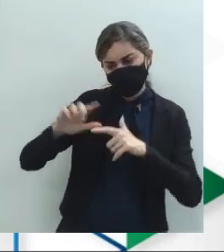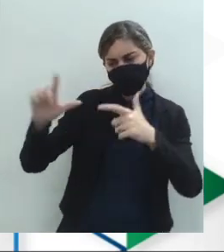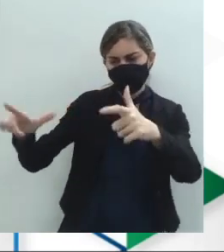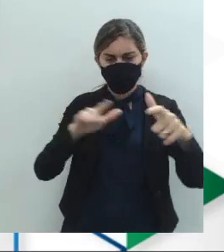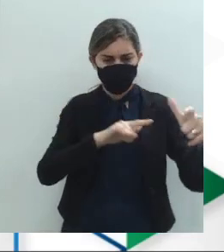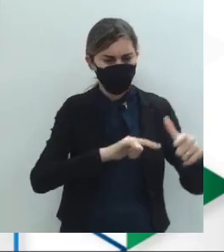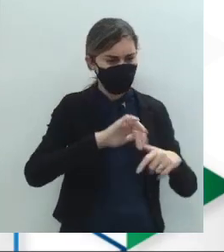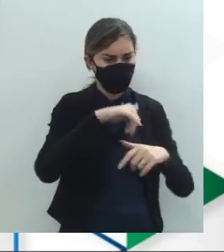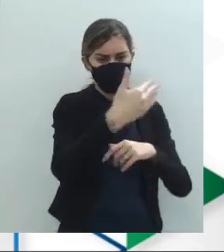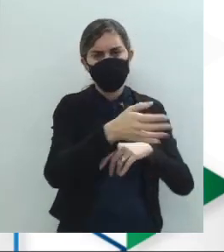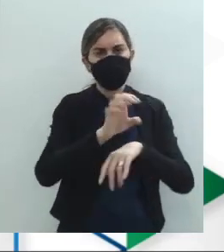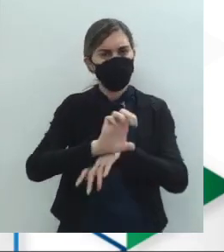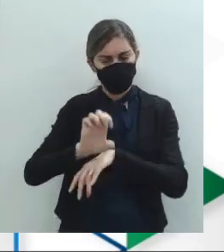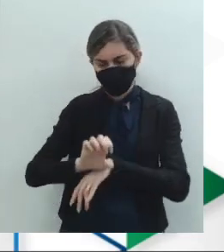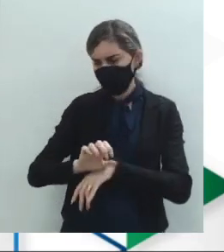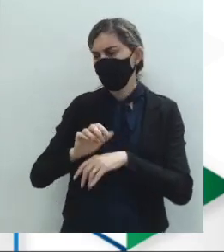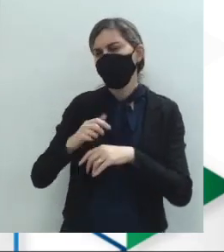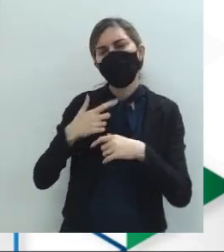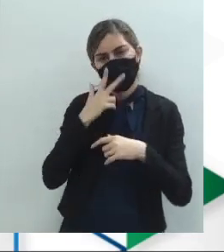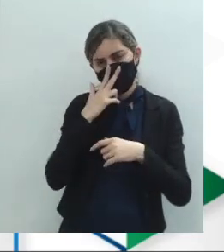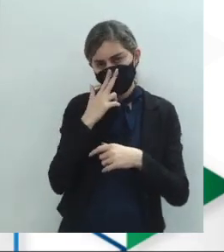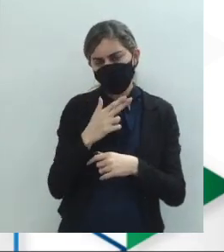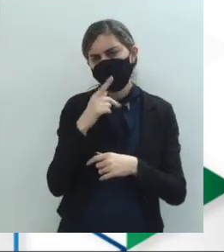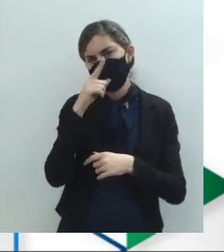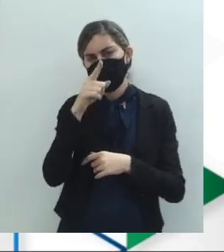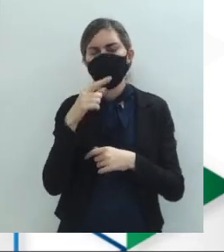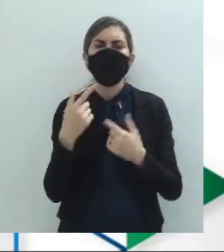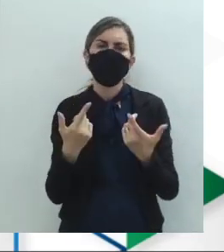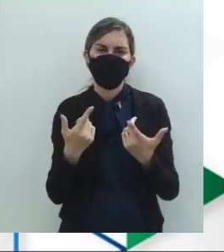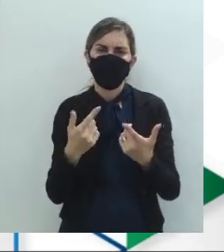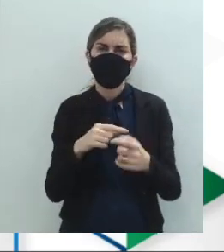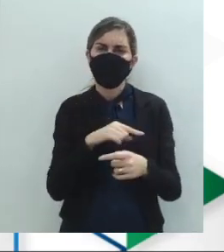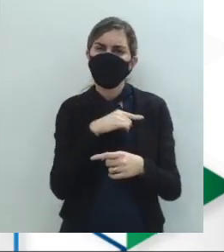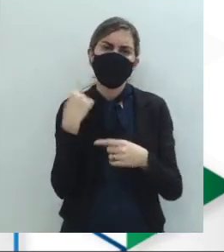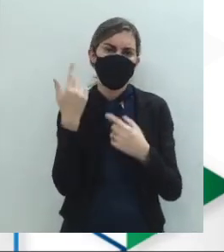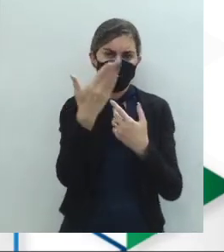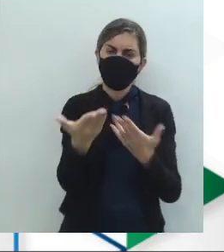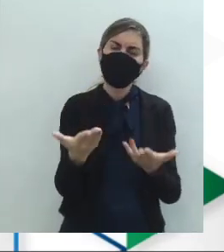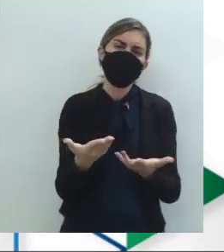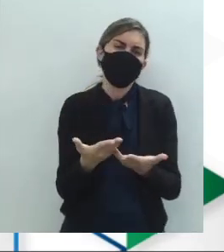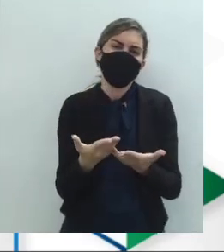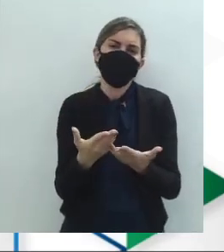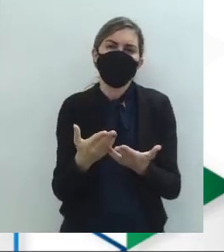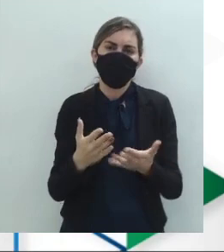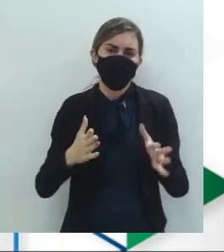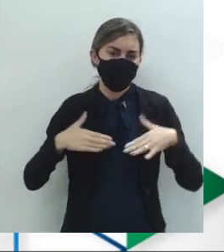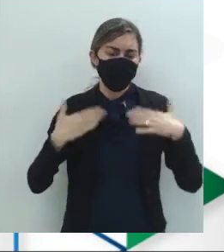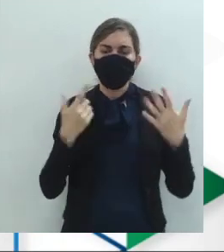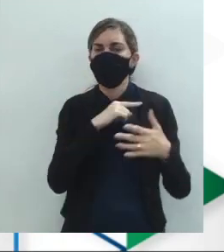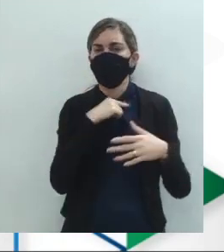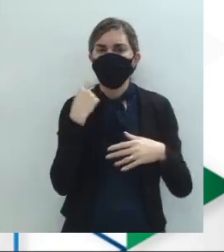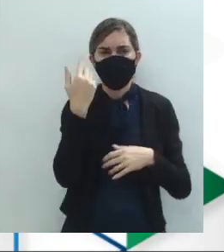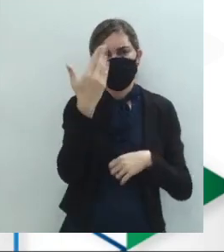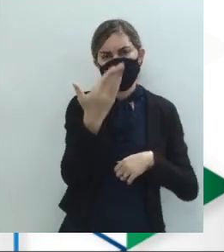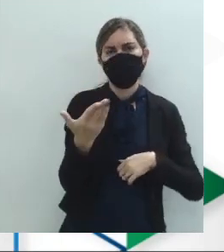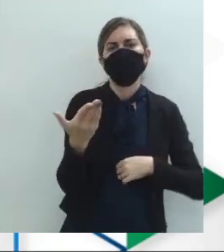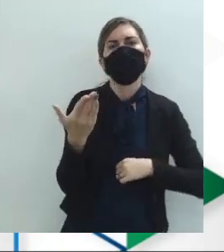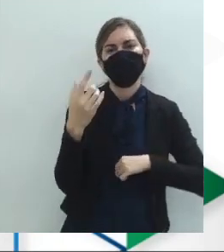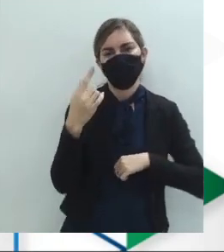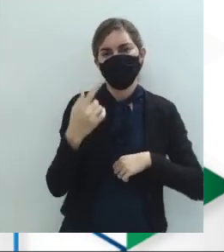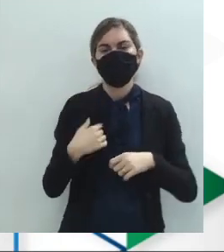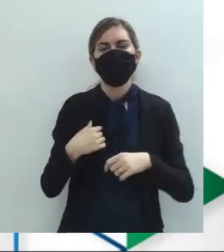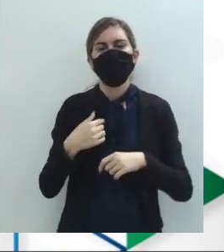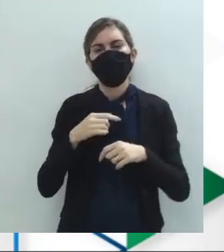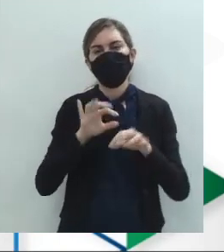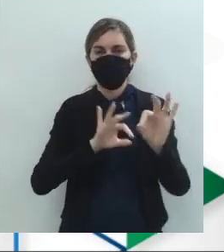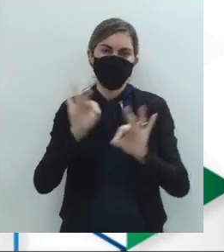lugares fora de Pernambuco, que mesmo com a partida precoce e inesperada de um dos seus grandes